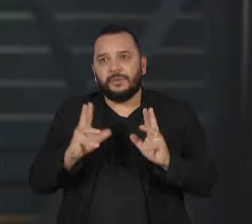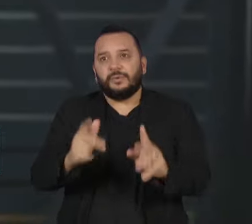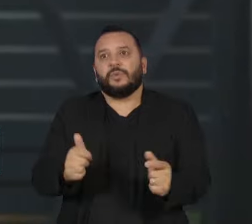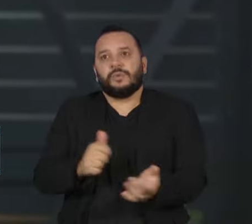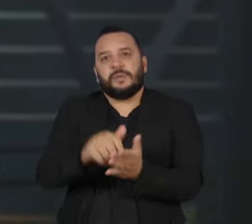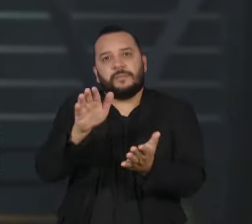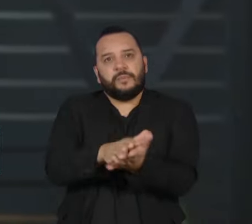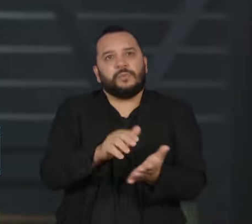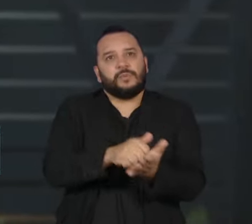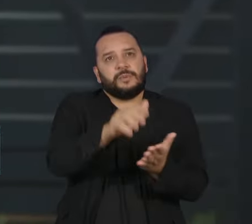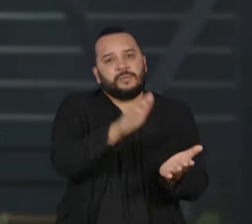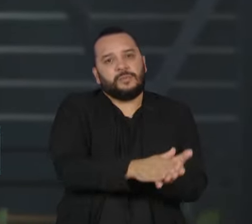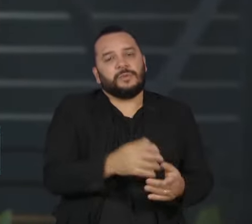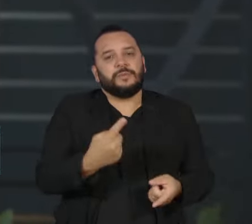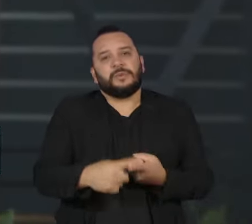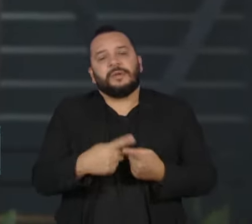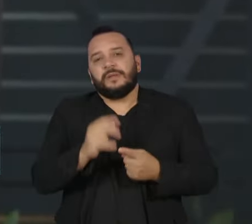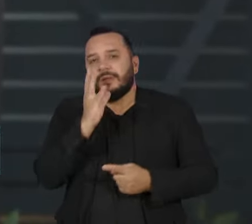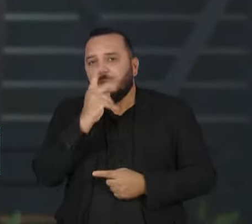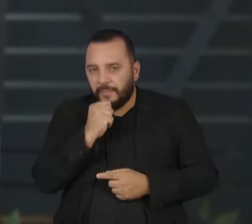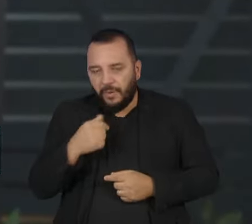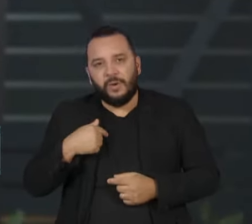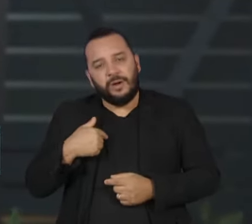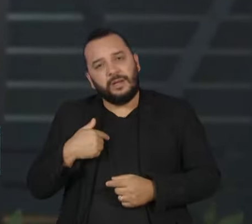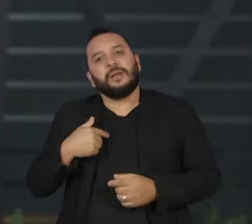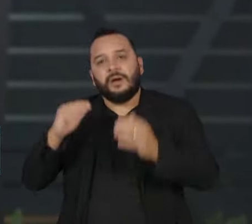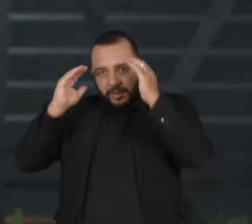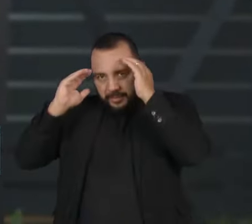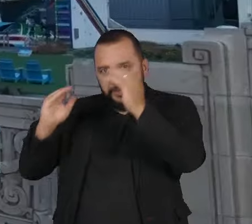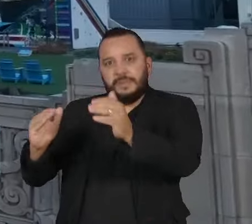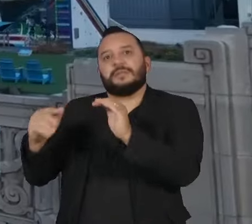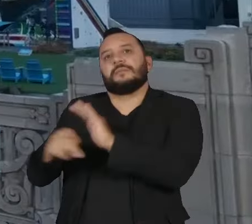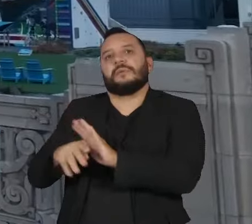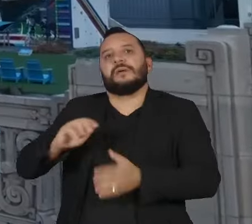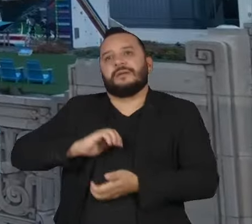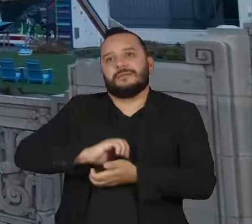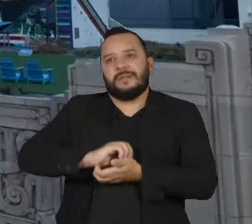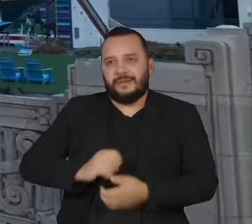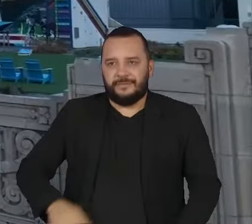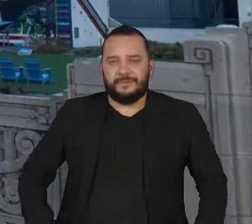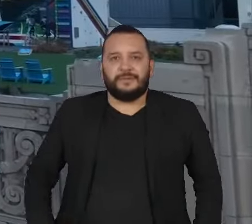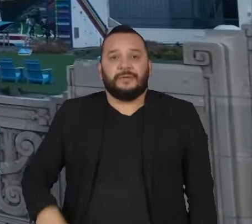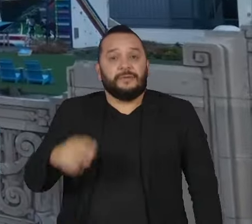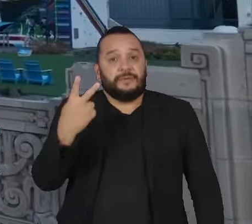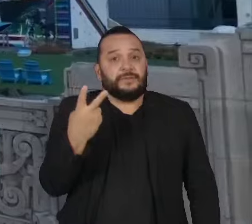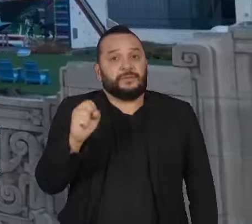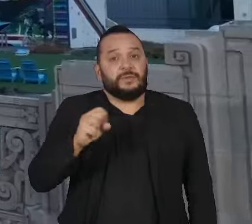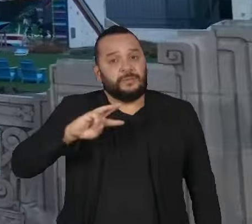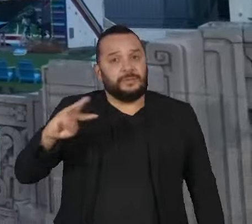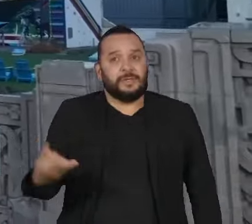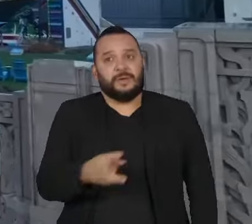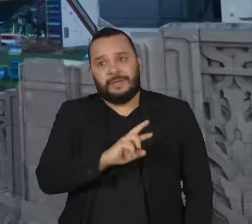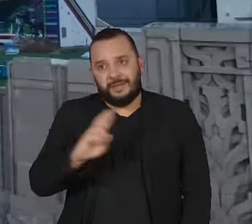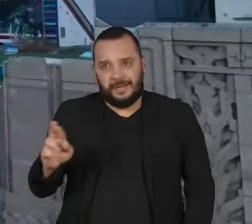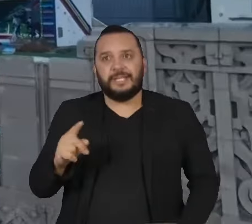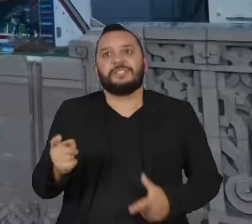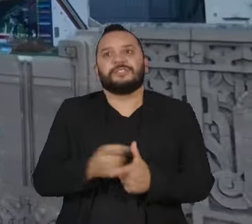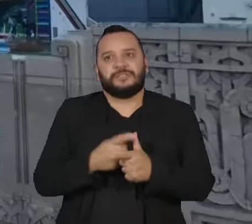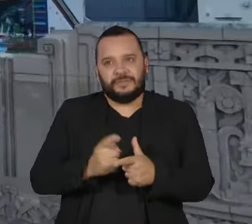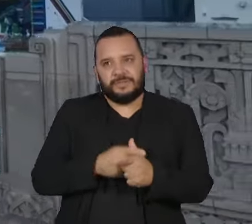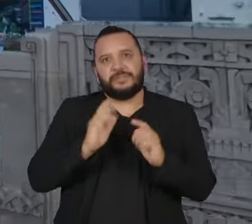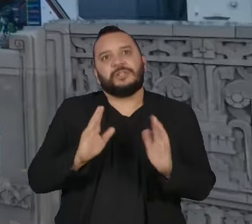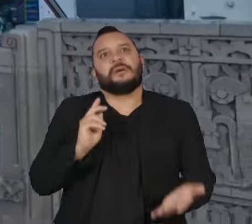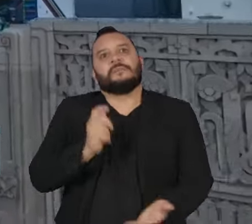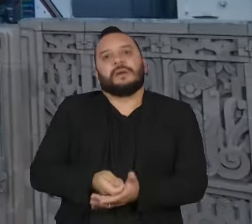suas multas pela demora em atender a decisões judiciais os 28 mil Reis devidos foram